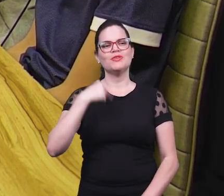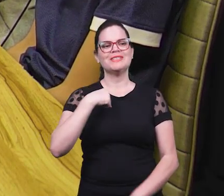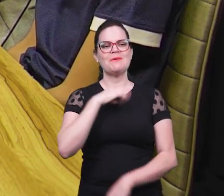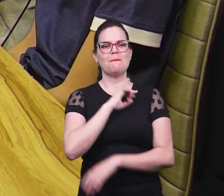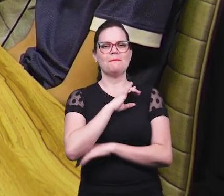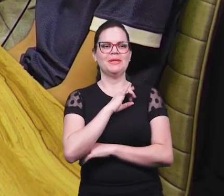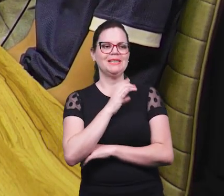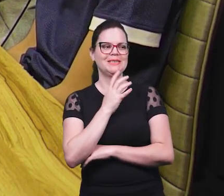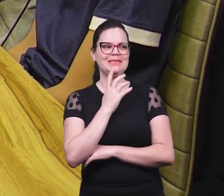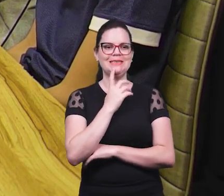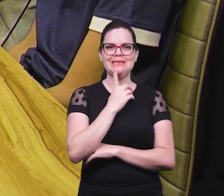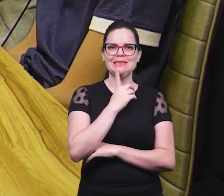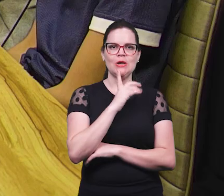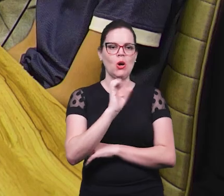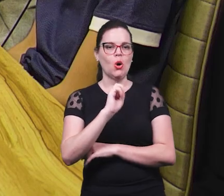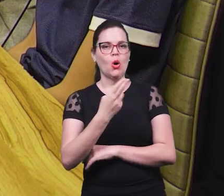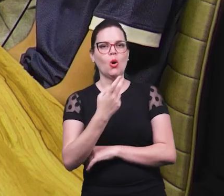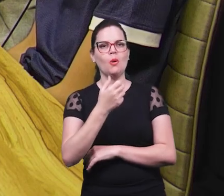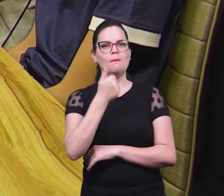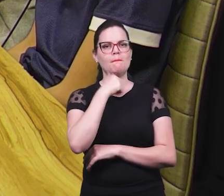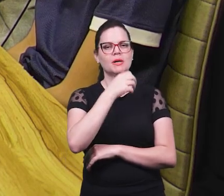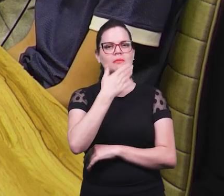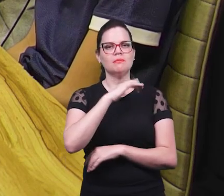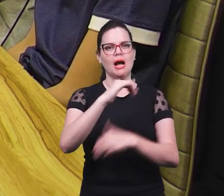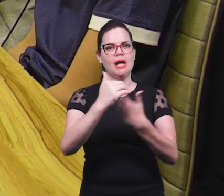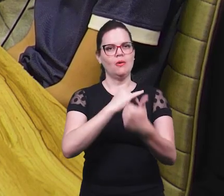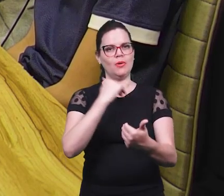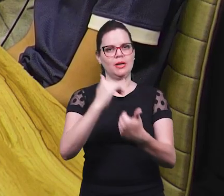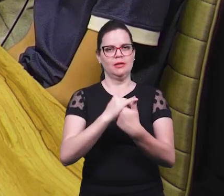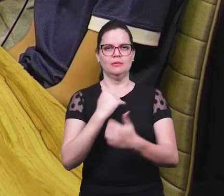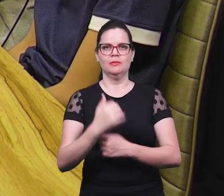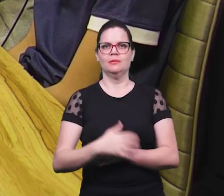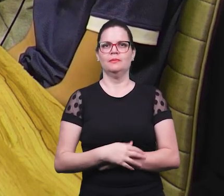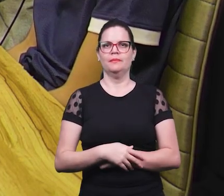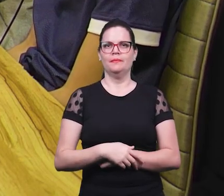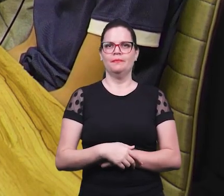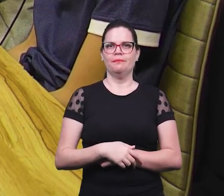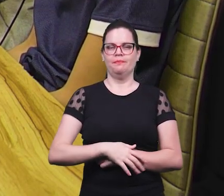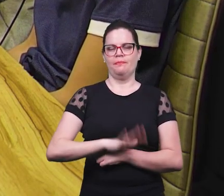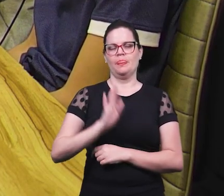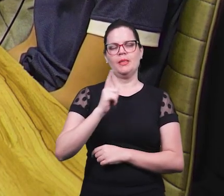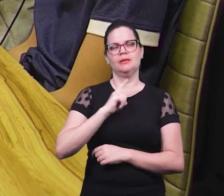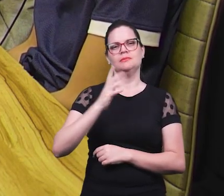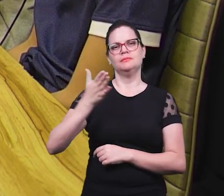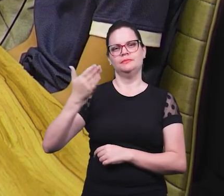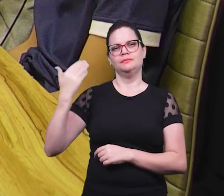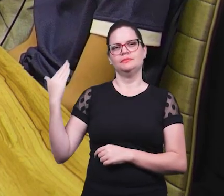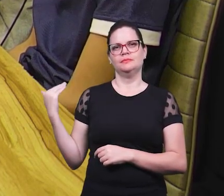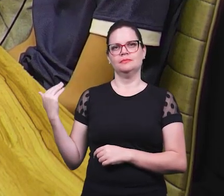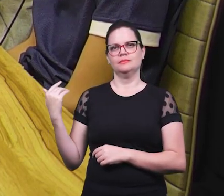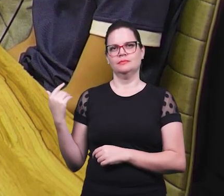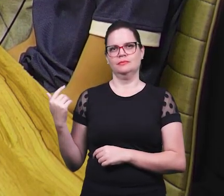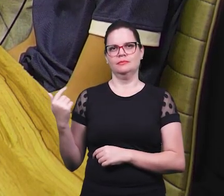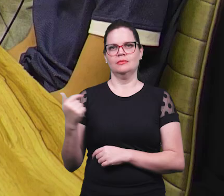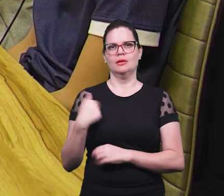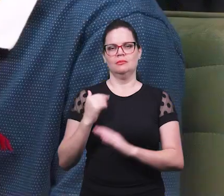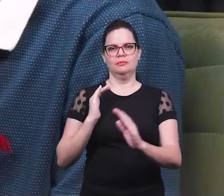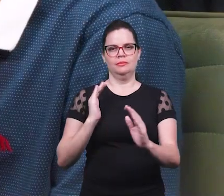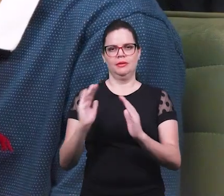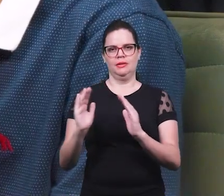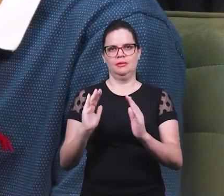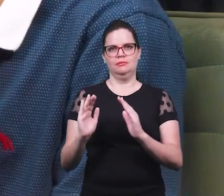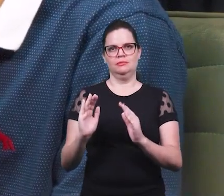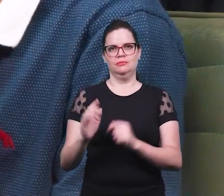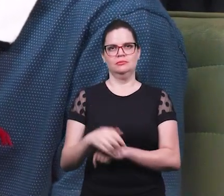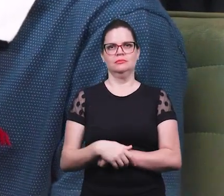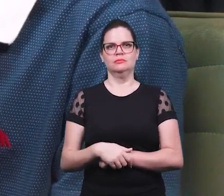vocês puderam ser orientados pelos pais? Teve uma vez uma época, na realidade,